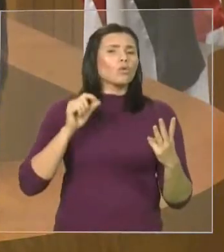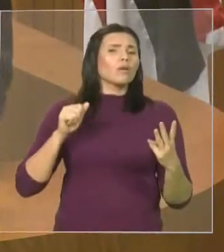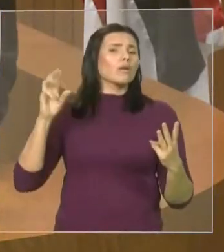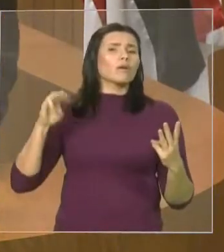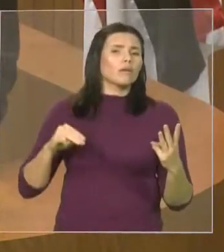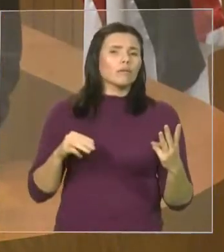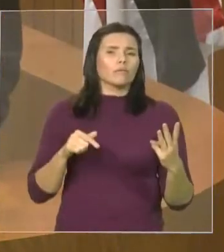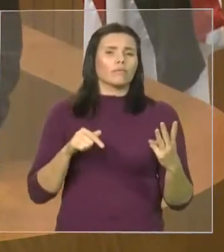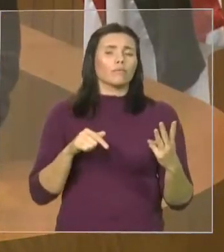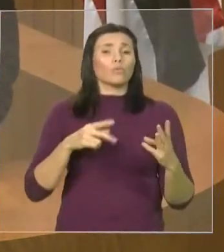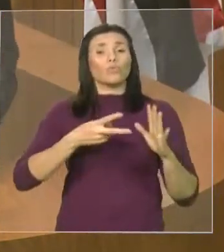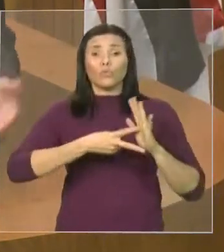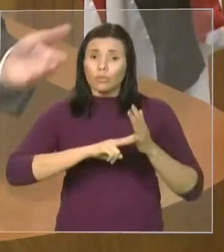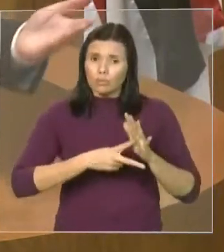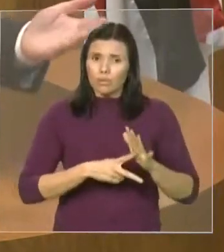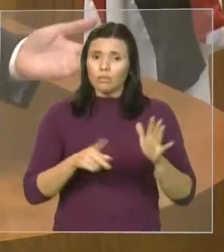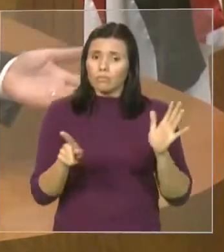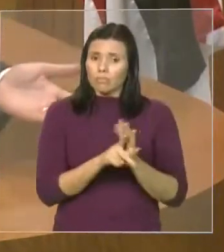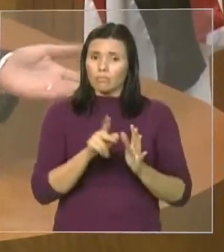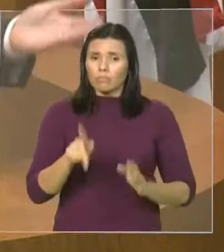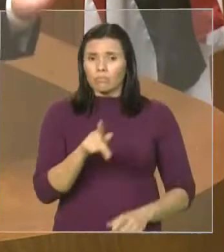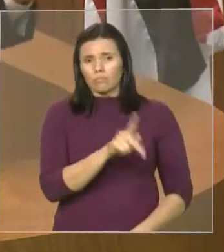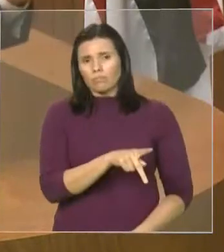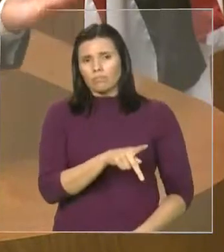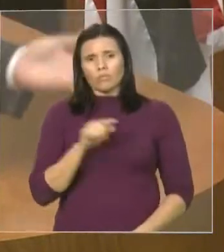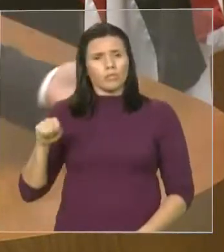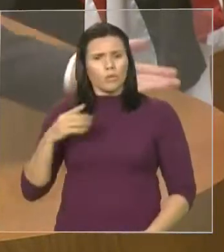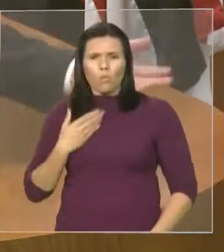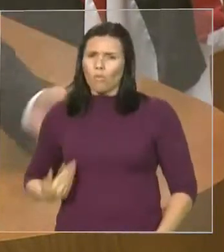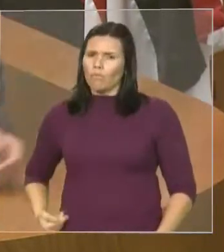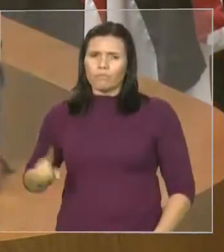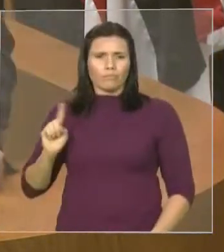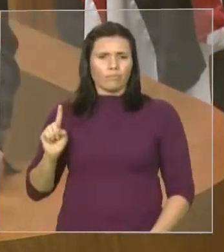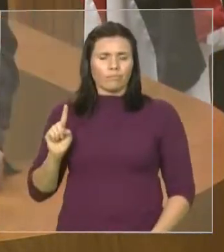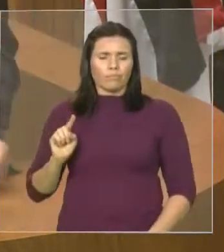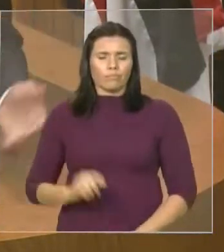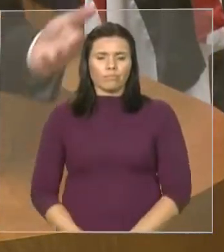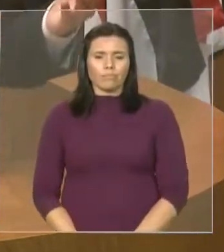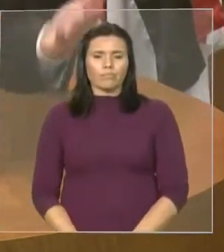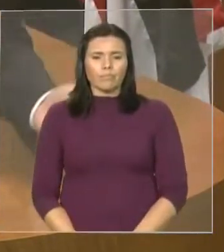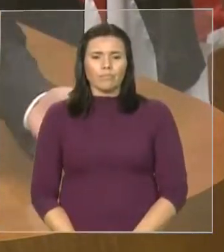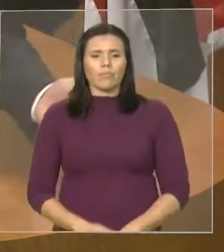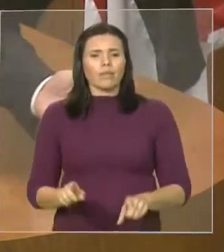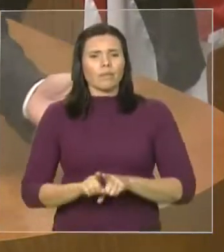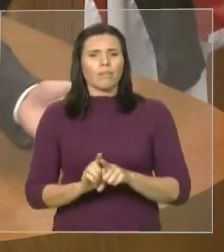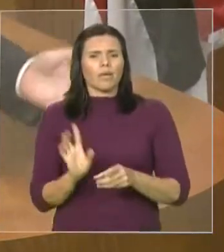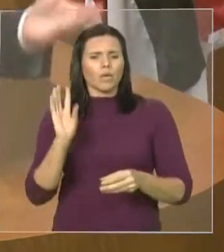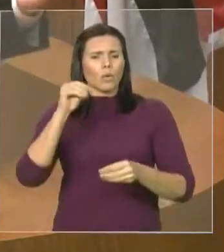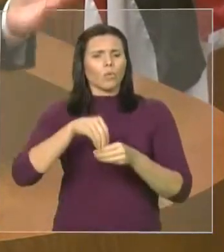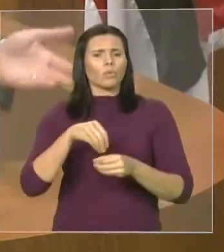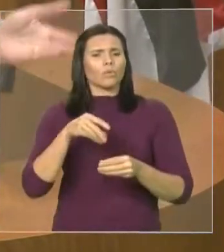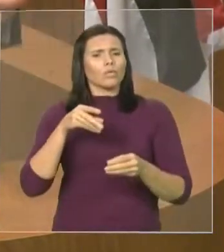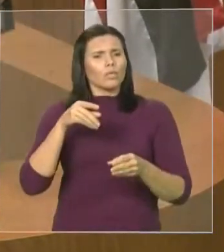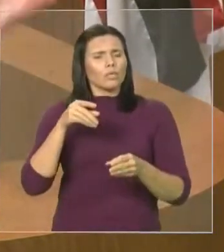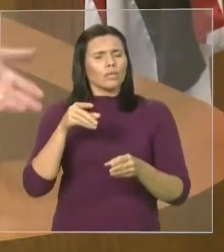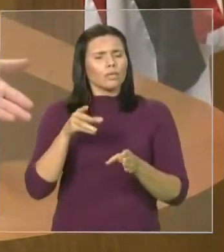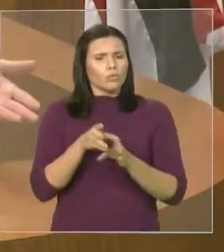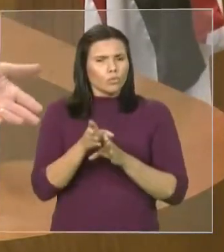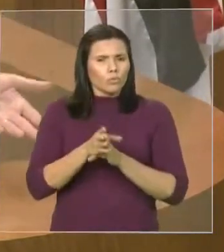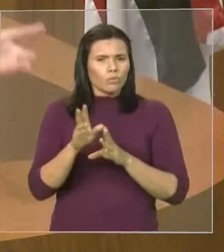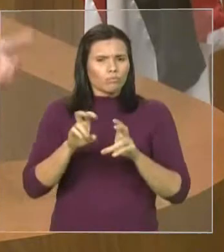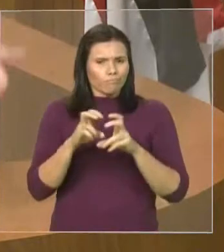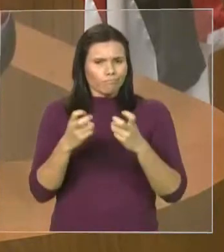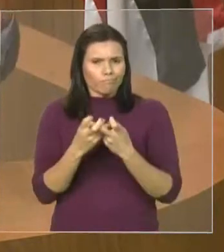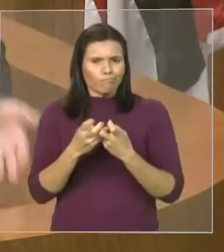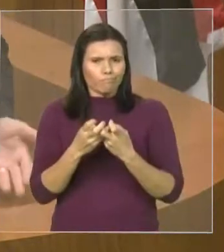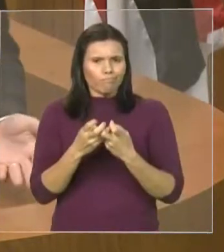governador. Segundo, a inclusão dos estudantes. Onde é que já viu um conselho universitário